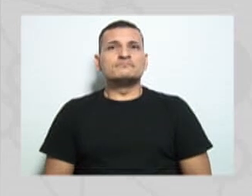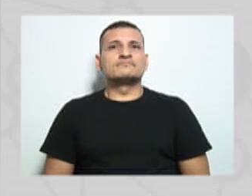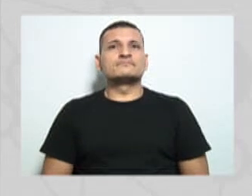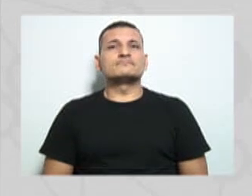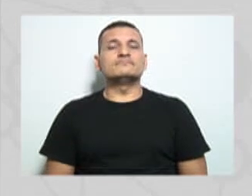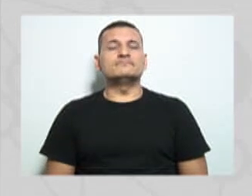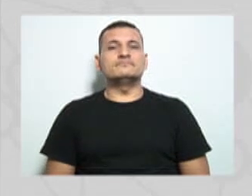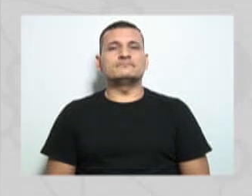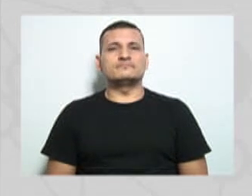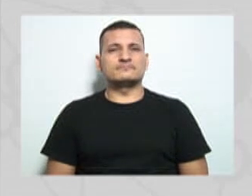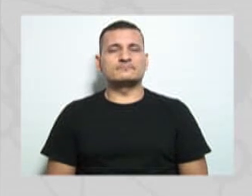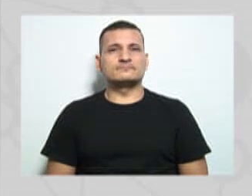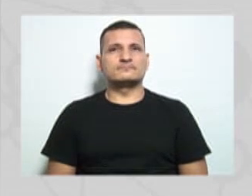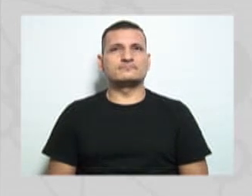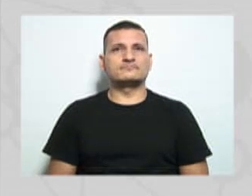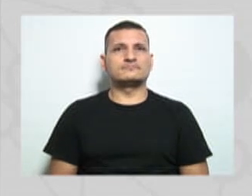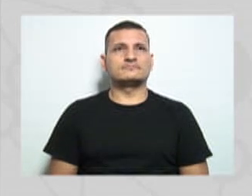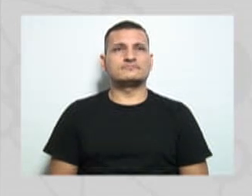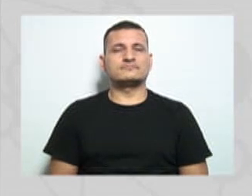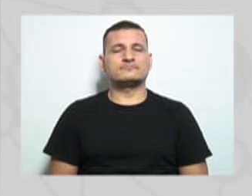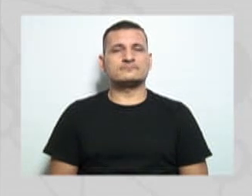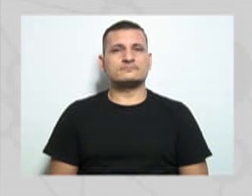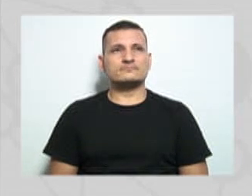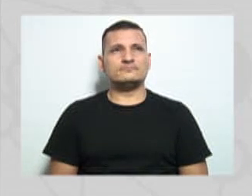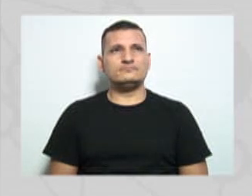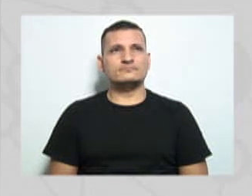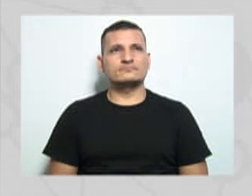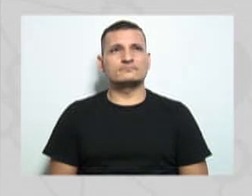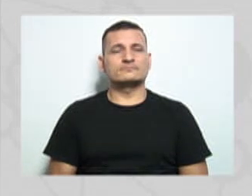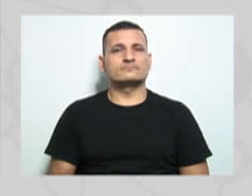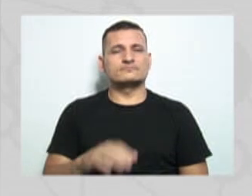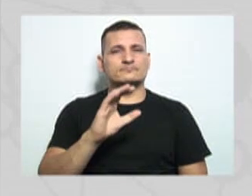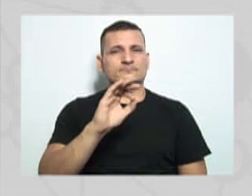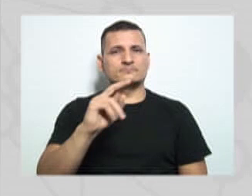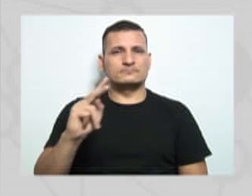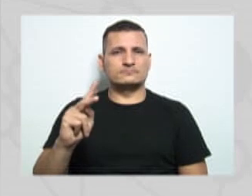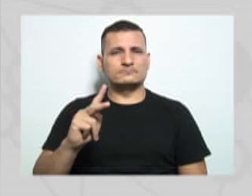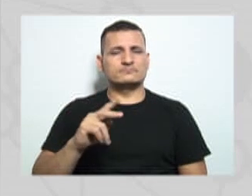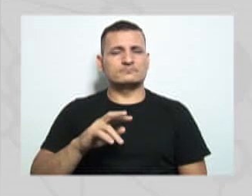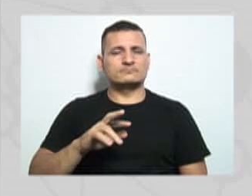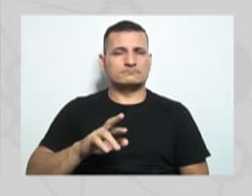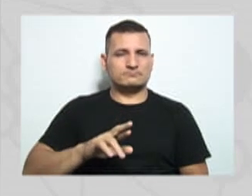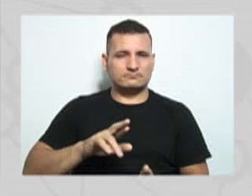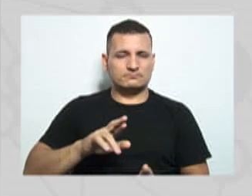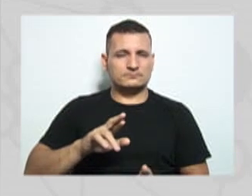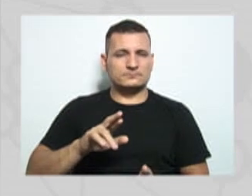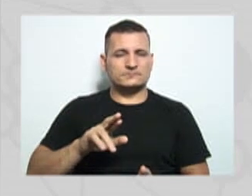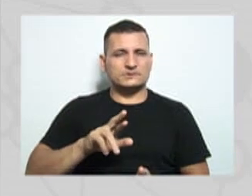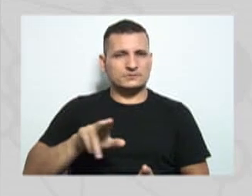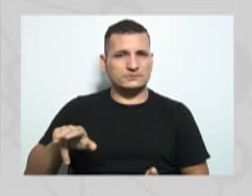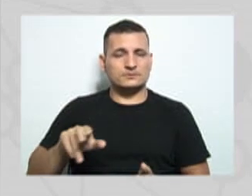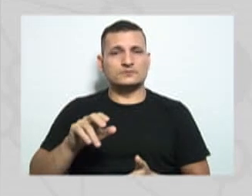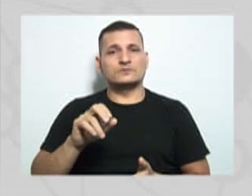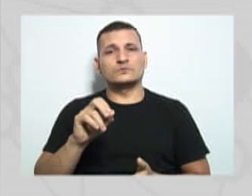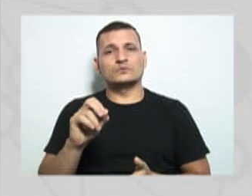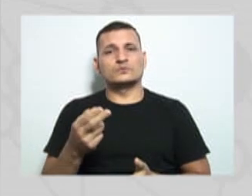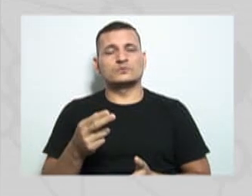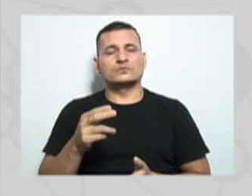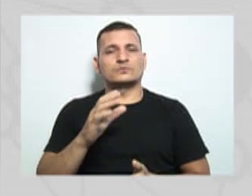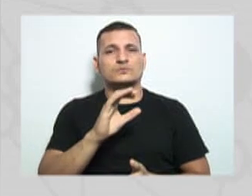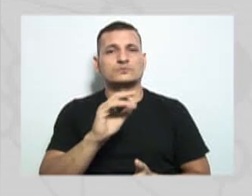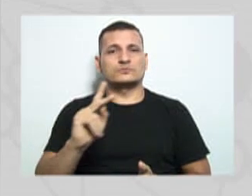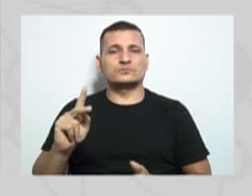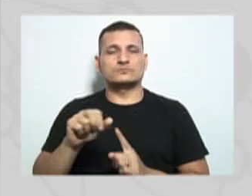As cooperativas singulares e aqui também as cooperativas sociais. Deixa eu verificar qual foi a escola. A